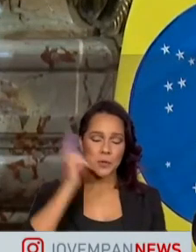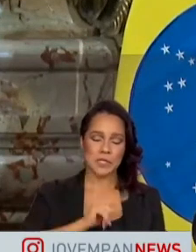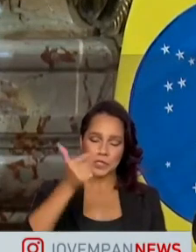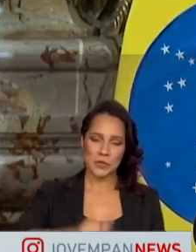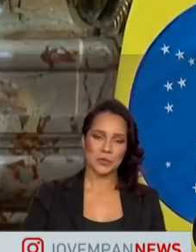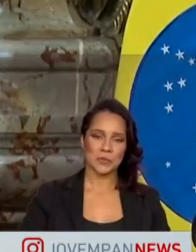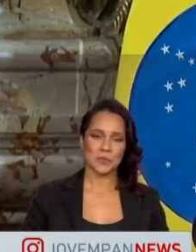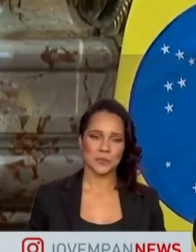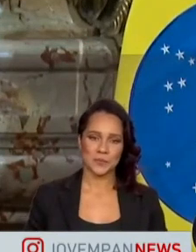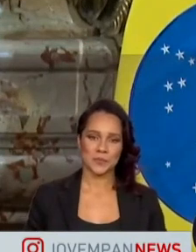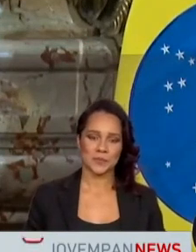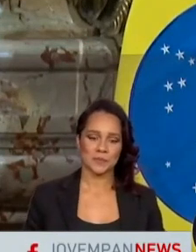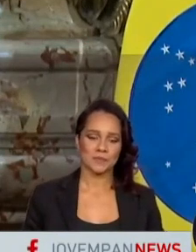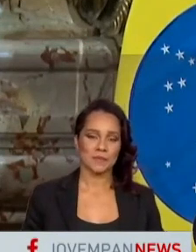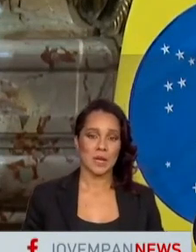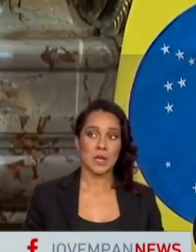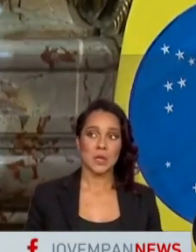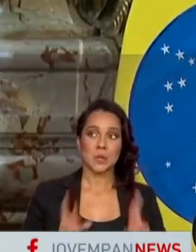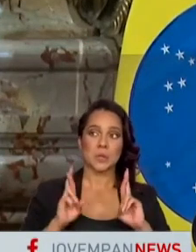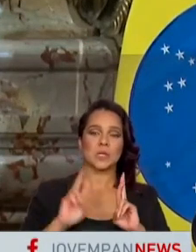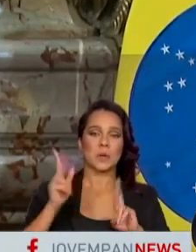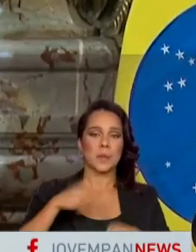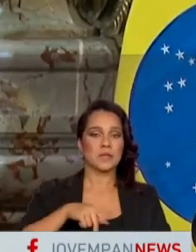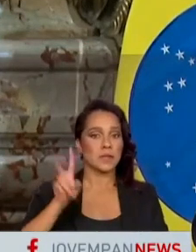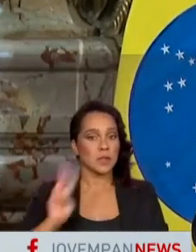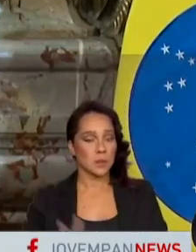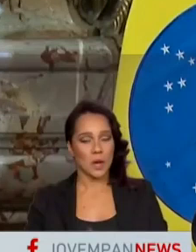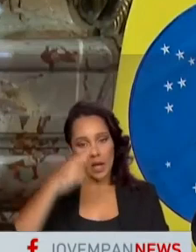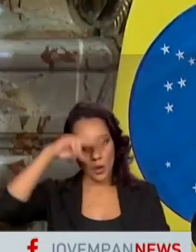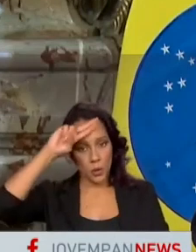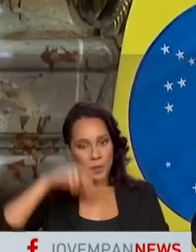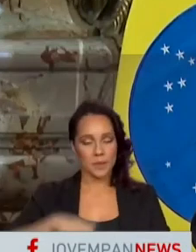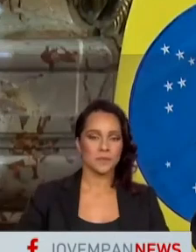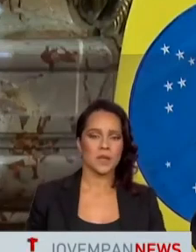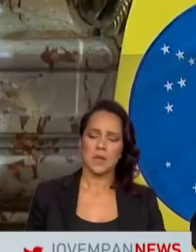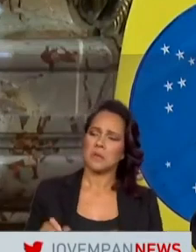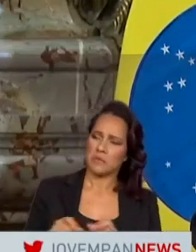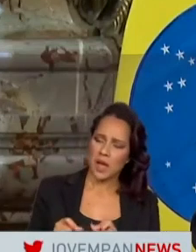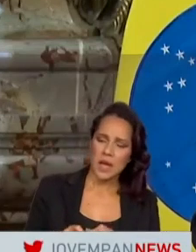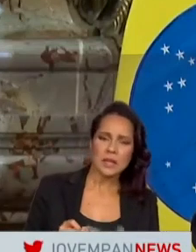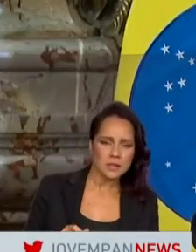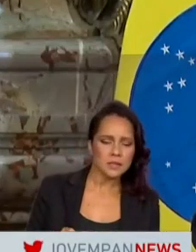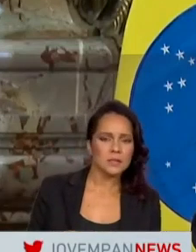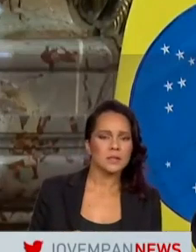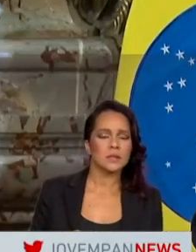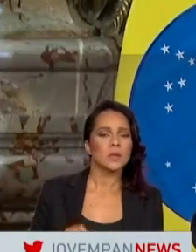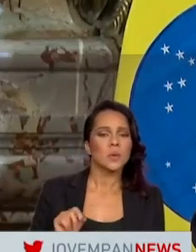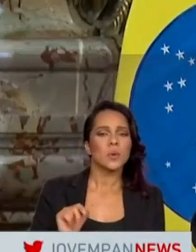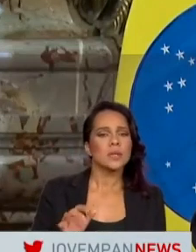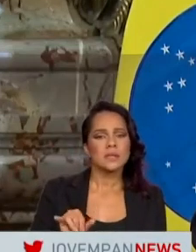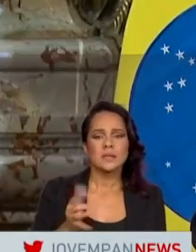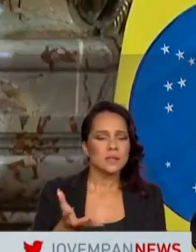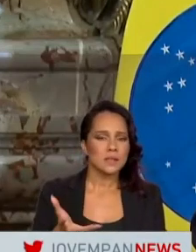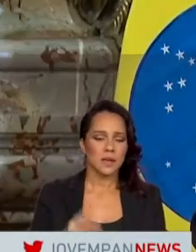outra vez. E lo vamos a lograr novamente. E eu espero que a Venezuela e Cuba. E espero que Venezuela e Cuba façam aquilo que